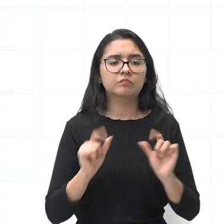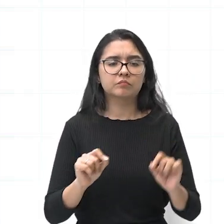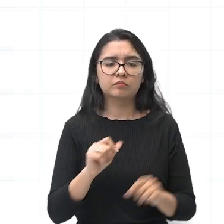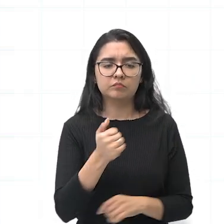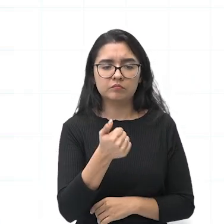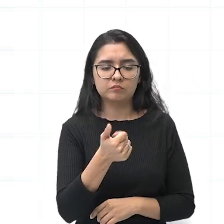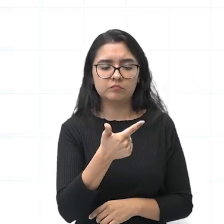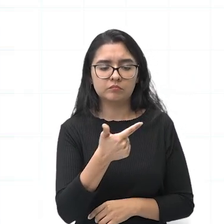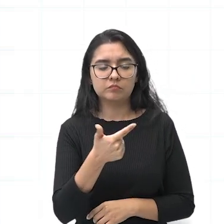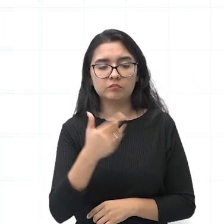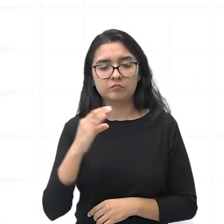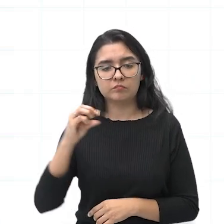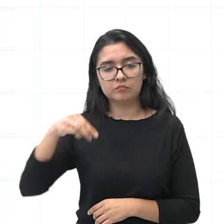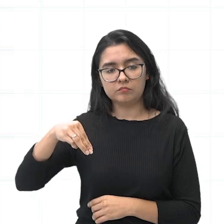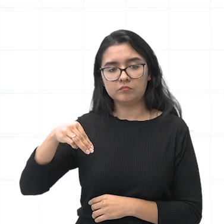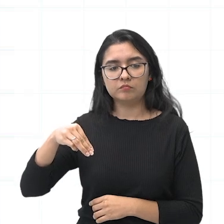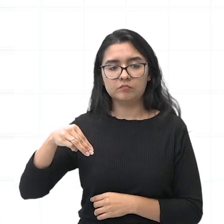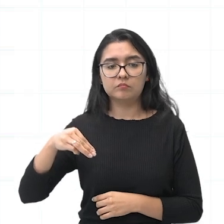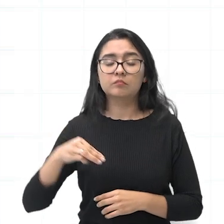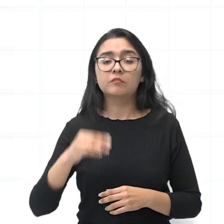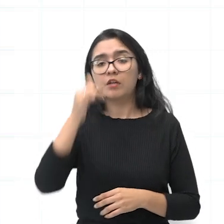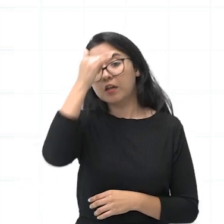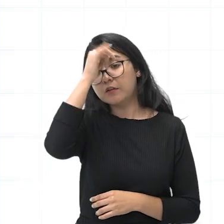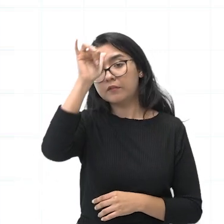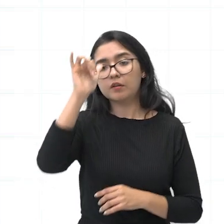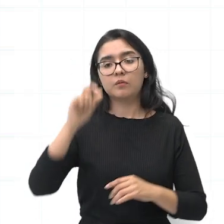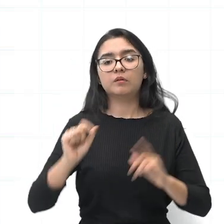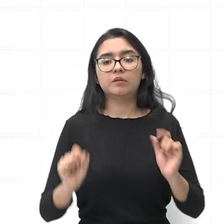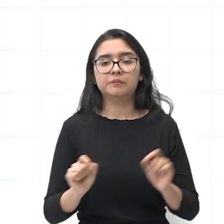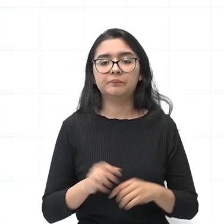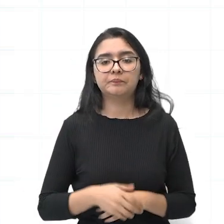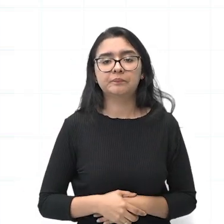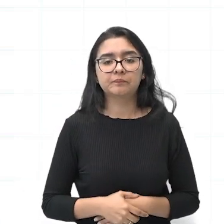12 centímetros. Isso para evitar que as bolas